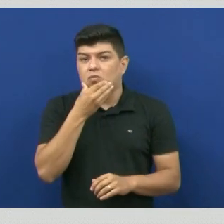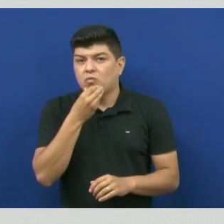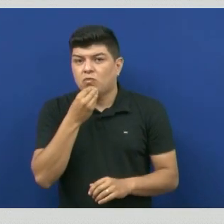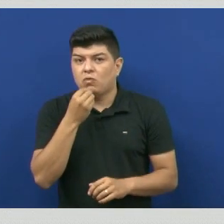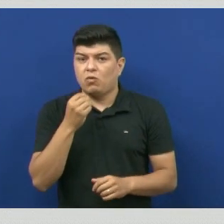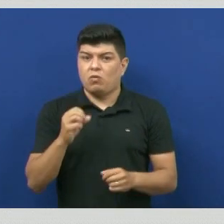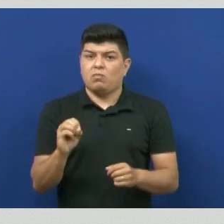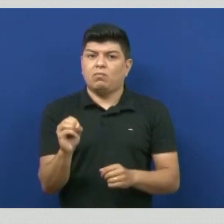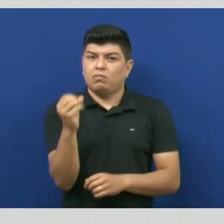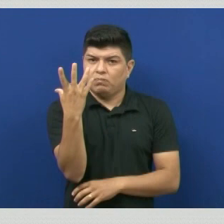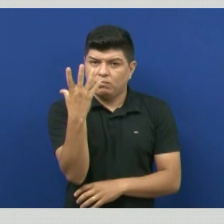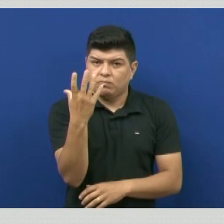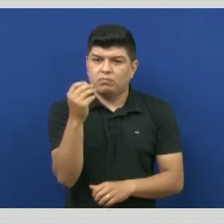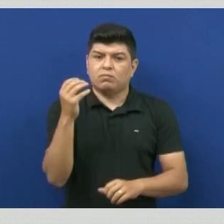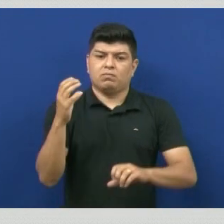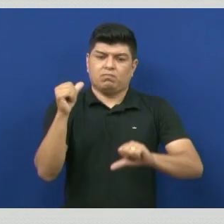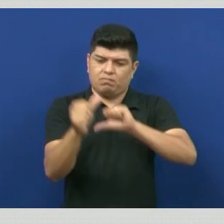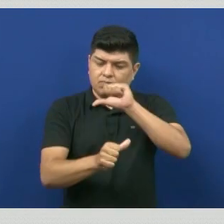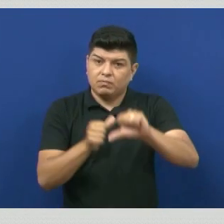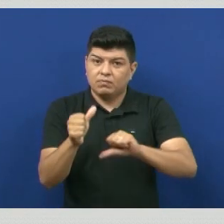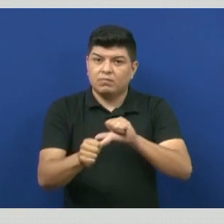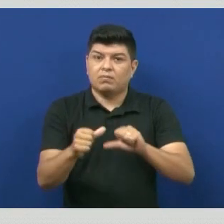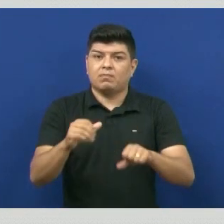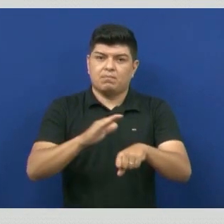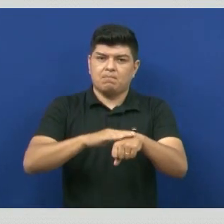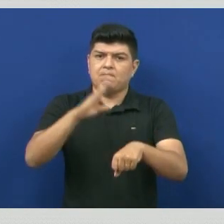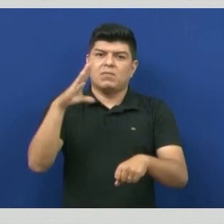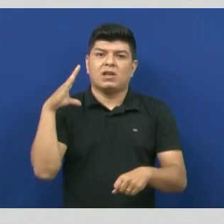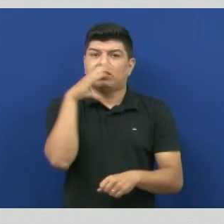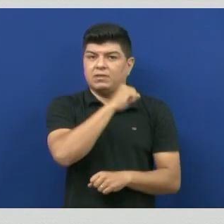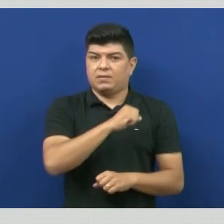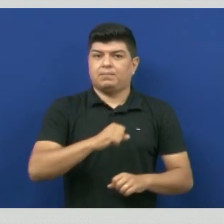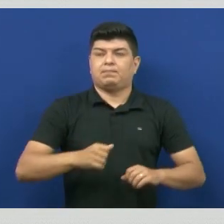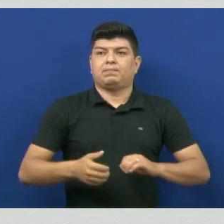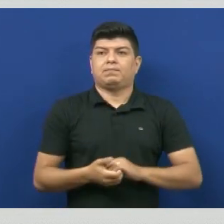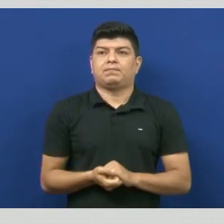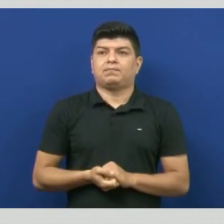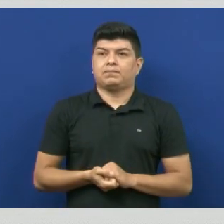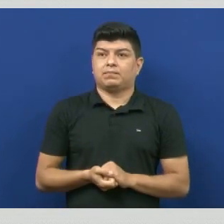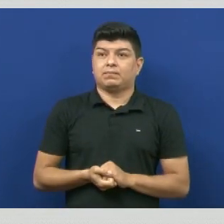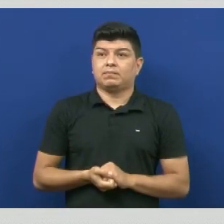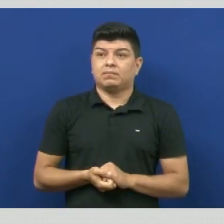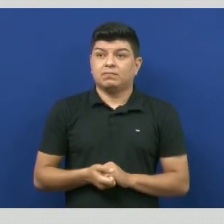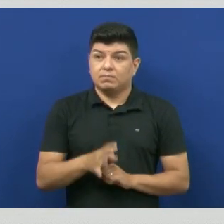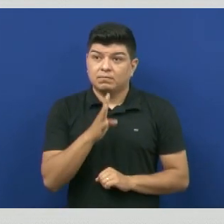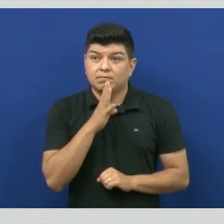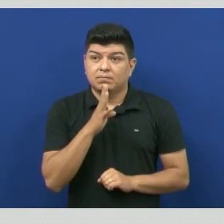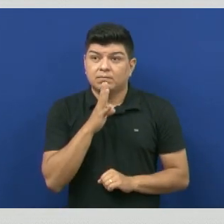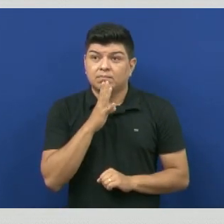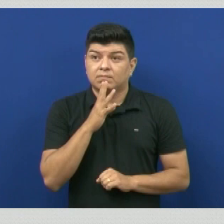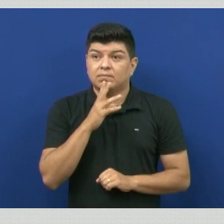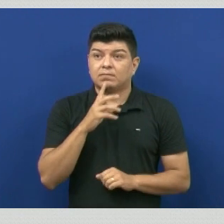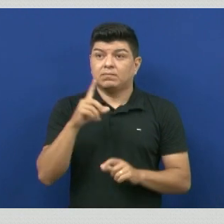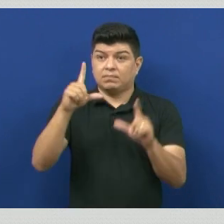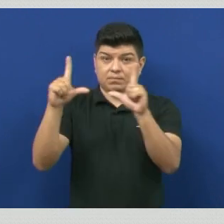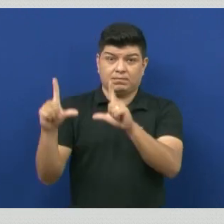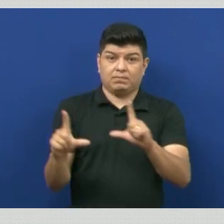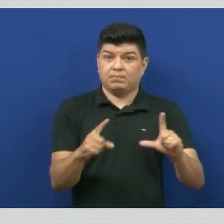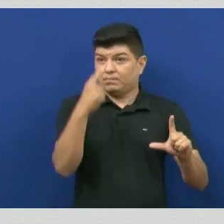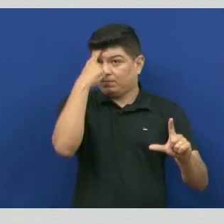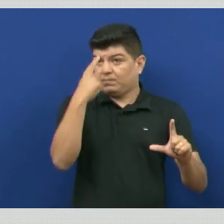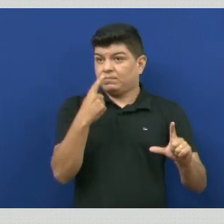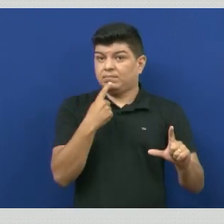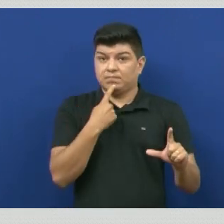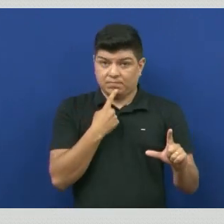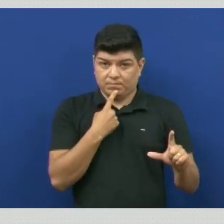ele transforma muito mais rápido a paisagem. Tudo bem? Vocês reconhecem esse lugar que está aparecendo no slide